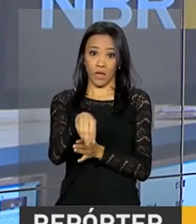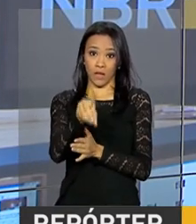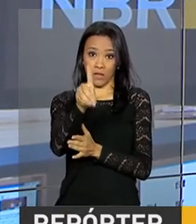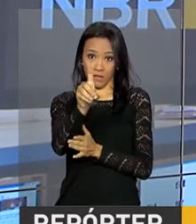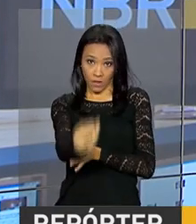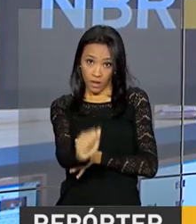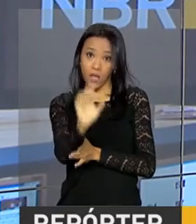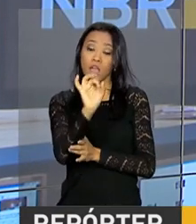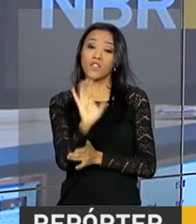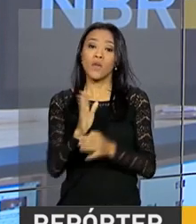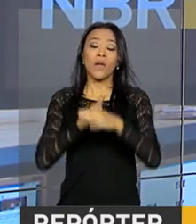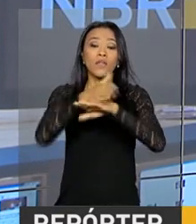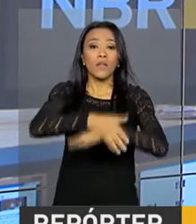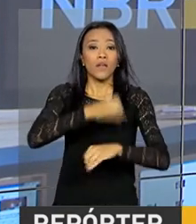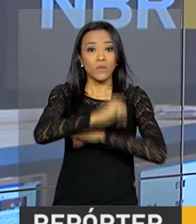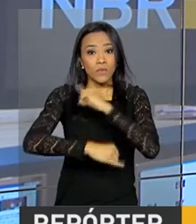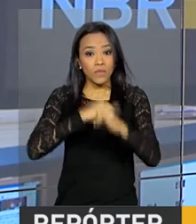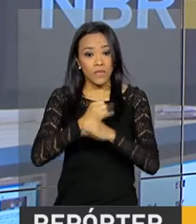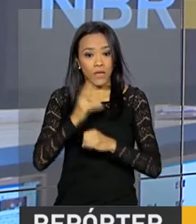acessar o site